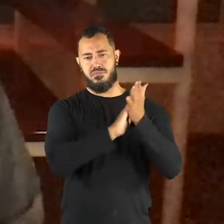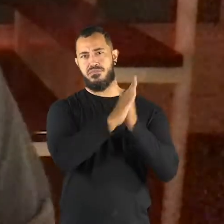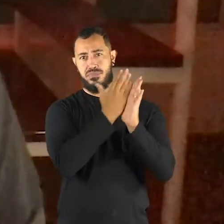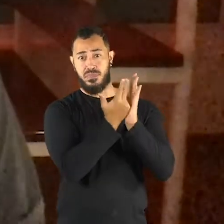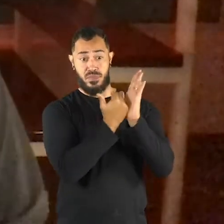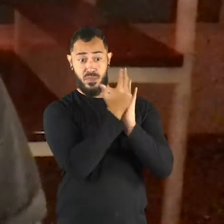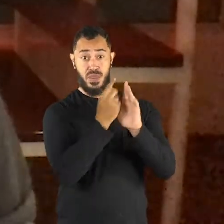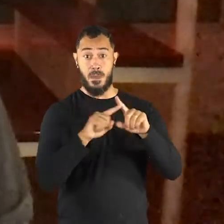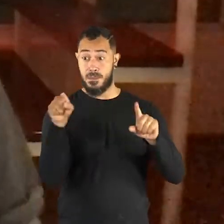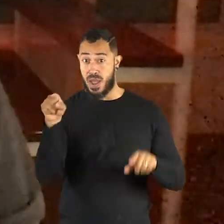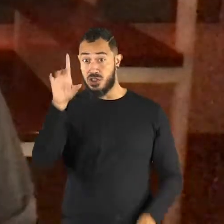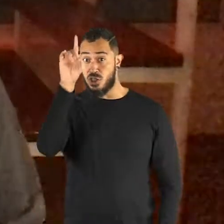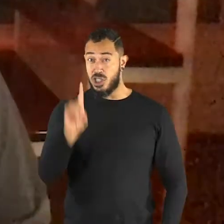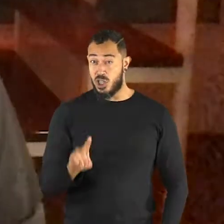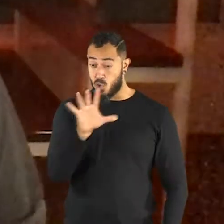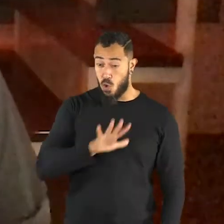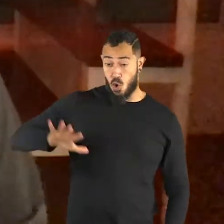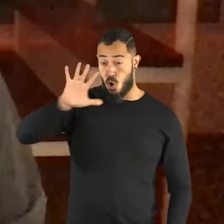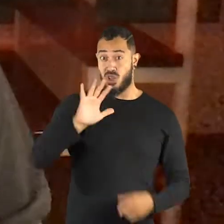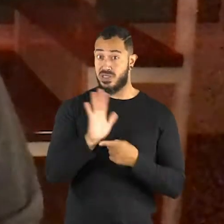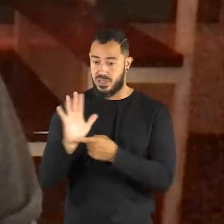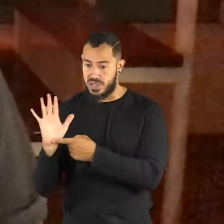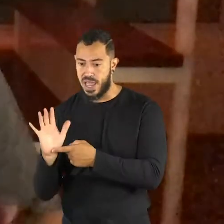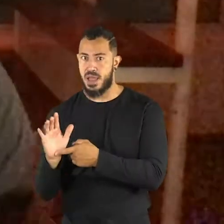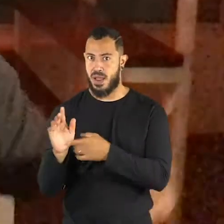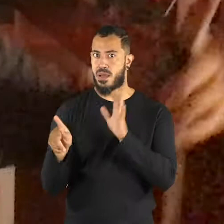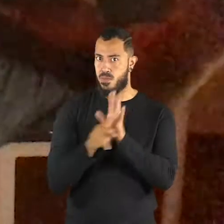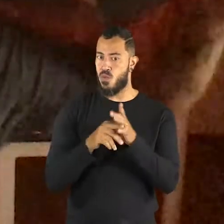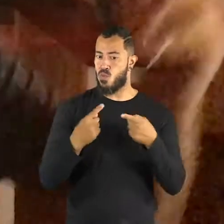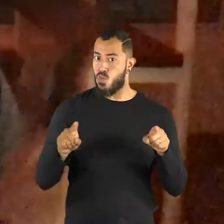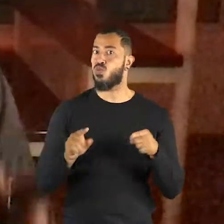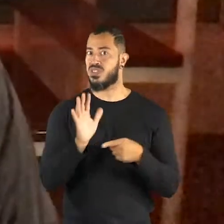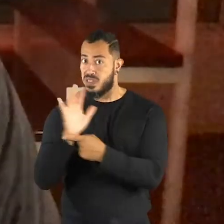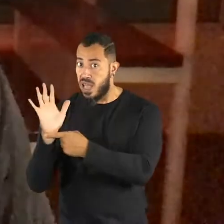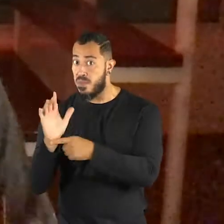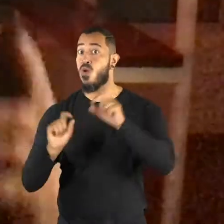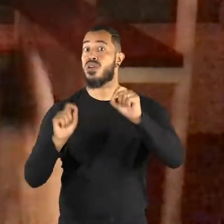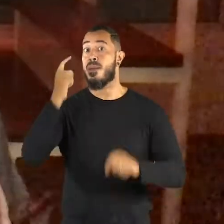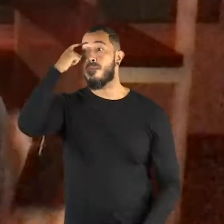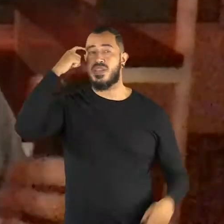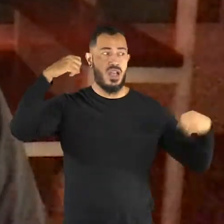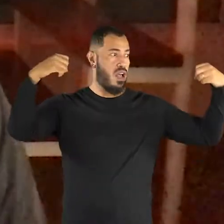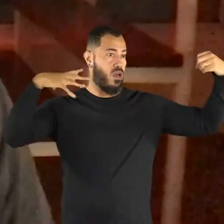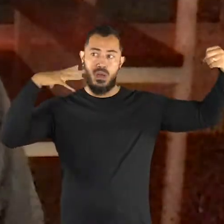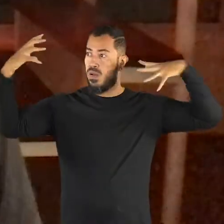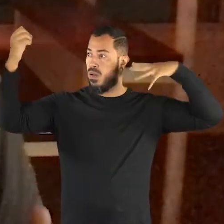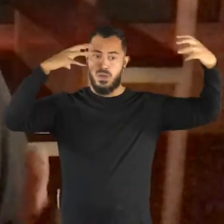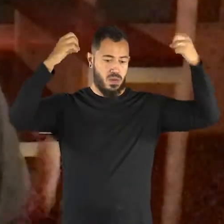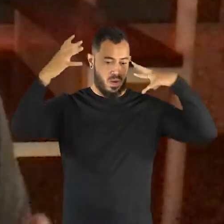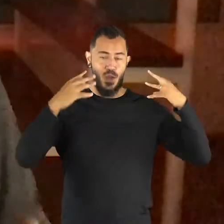diretores e diretoras de fotografia em cinema e videoclipe são pessoas que pensam o desenho de luz, e nada mais